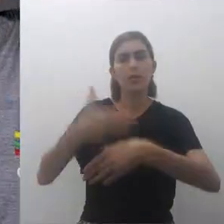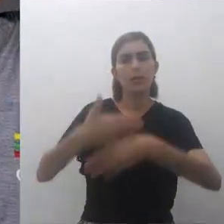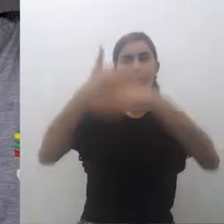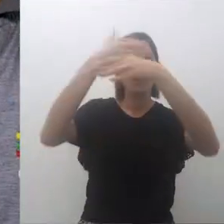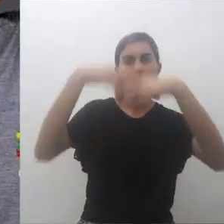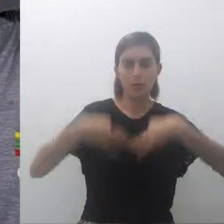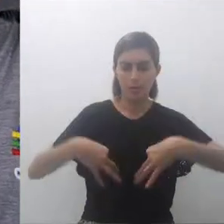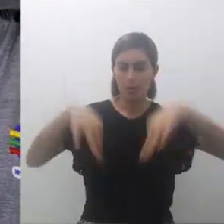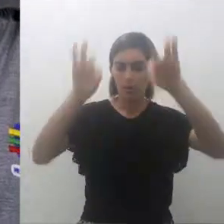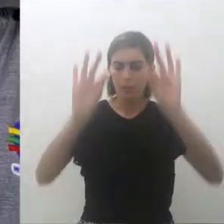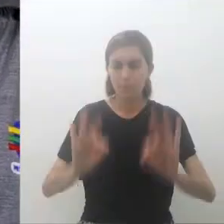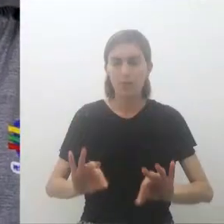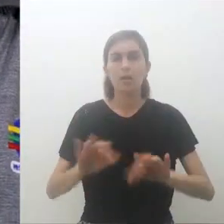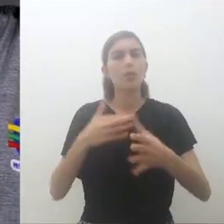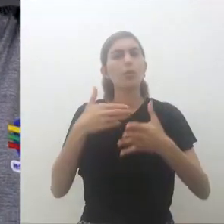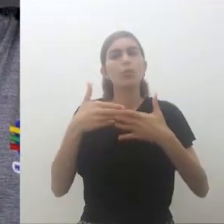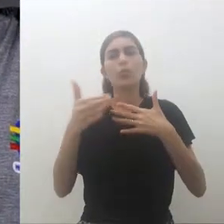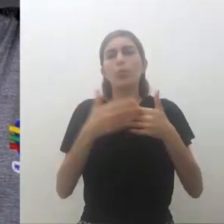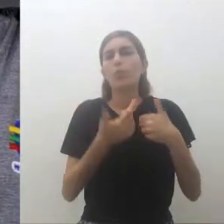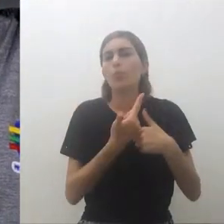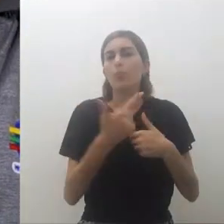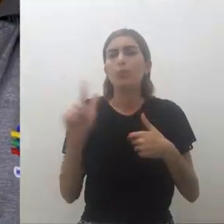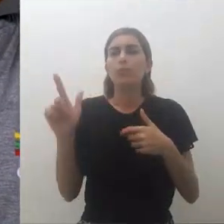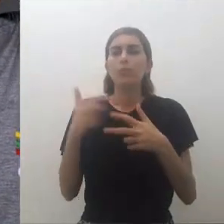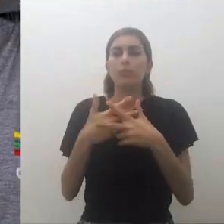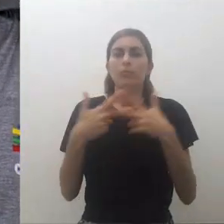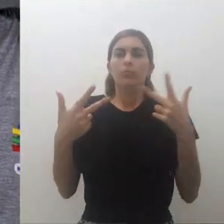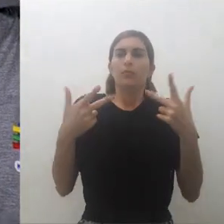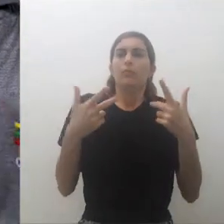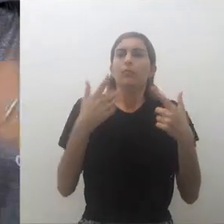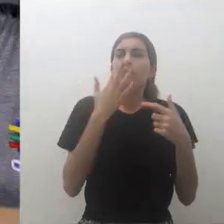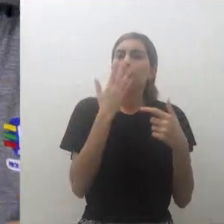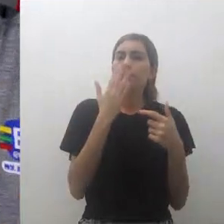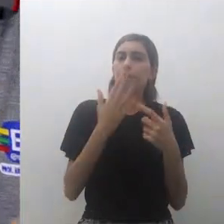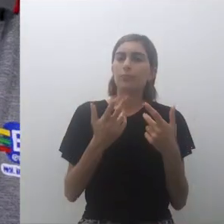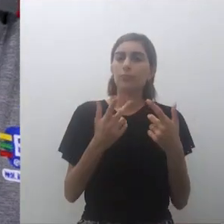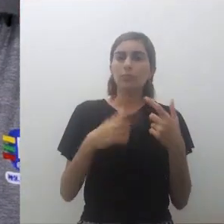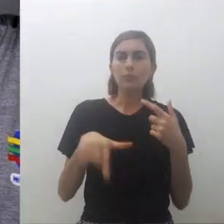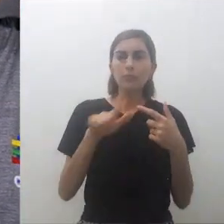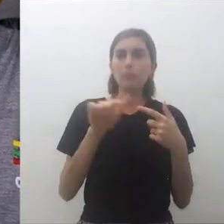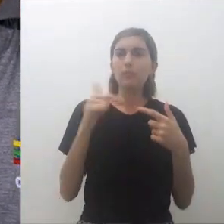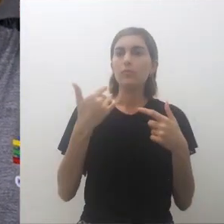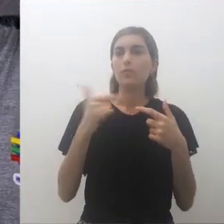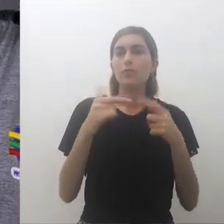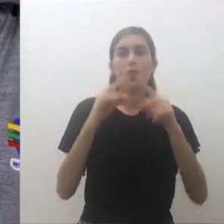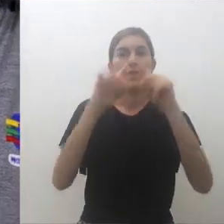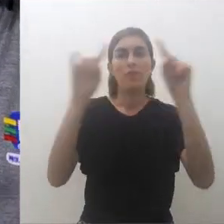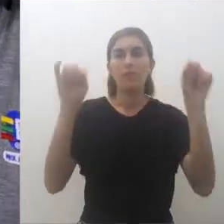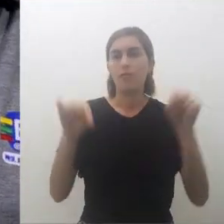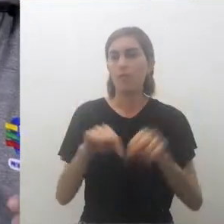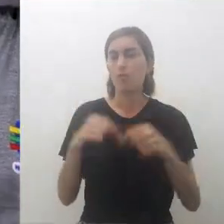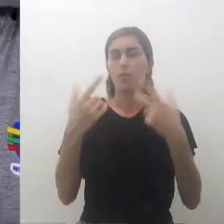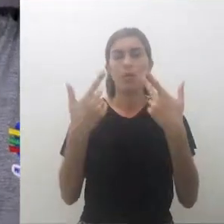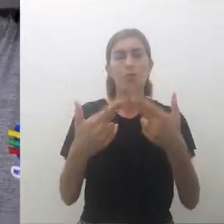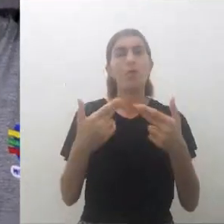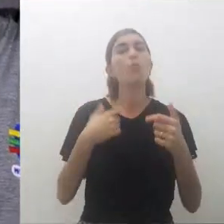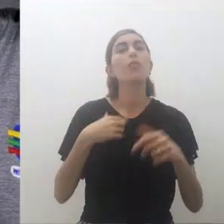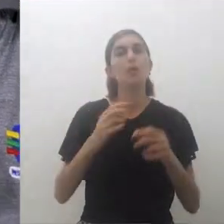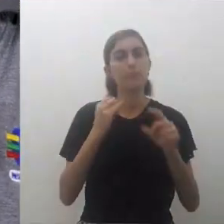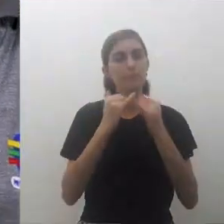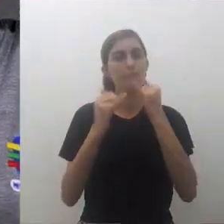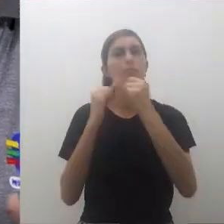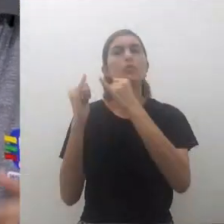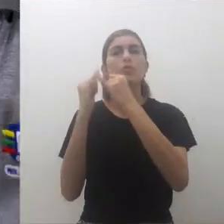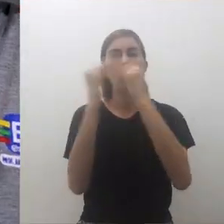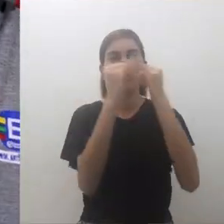outro elemento que possa trazer ao ambiente cor, mesmo que não tenham formas iguais, eu gero semelhança,